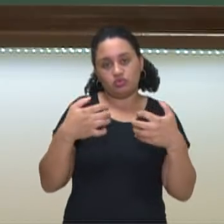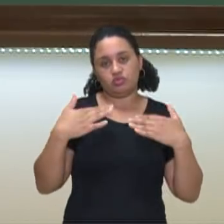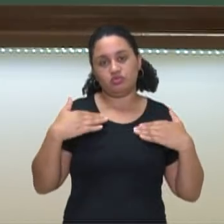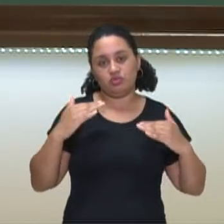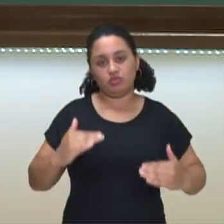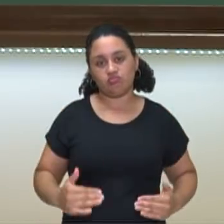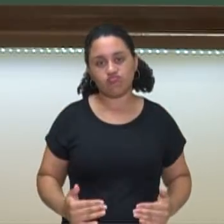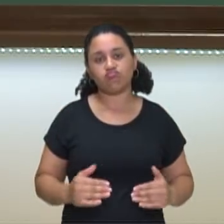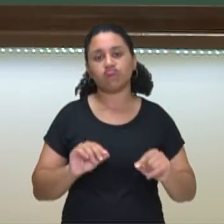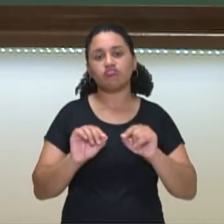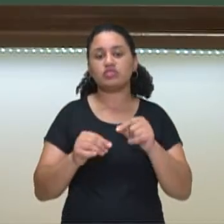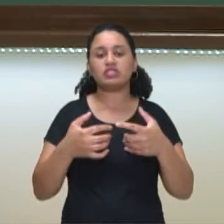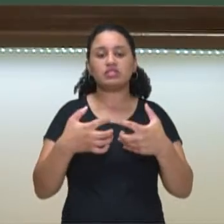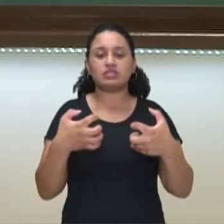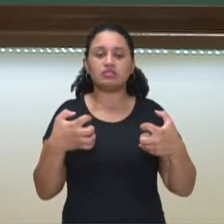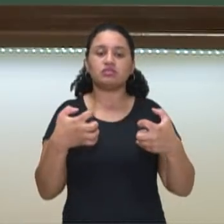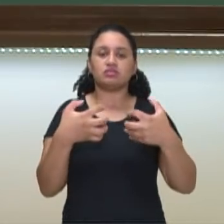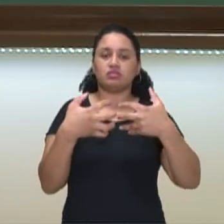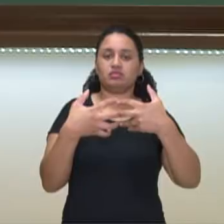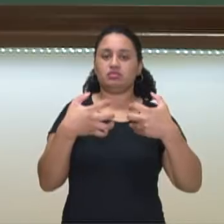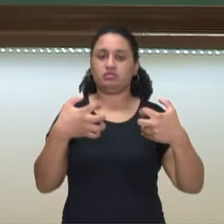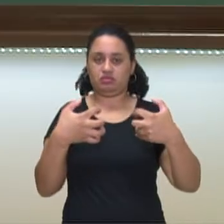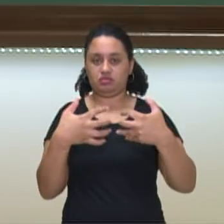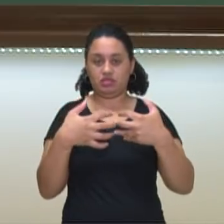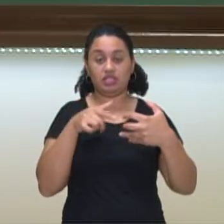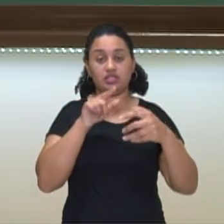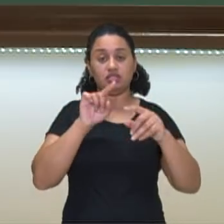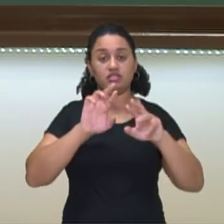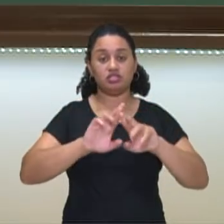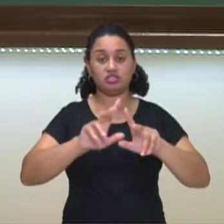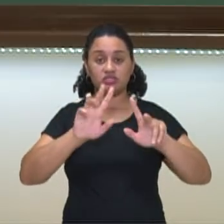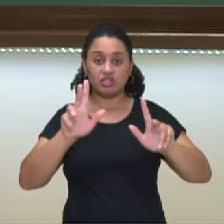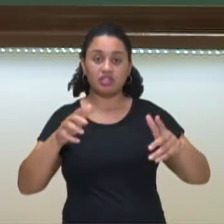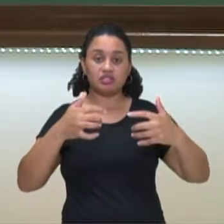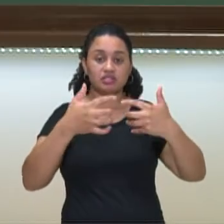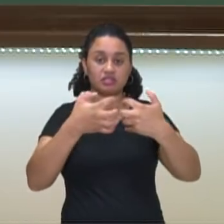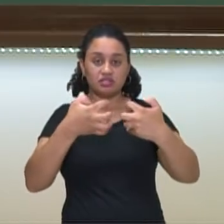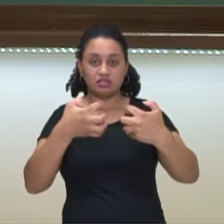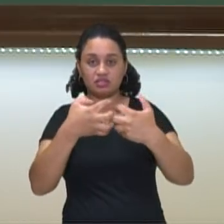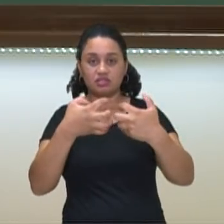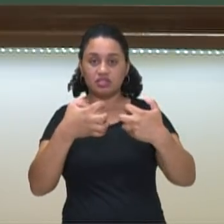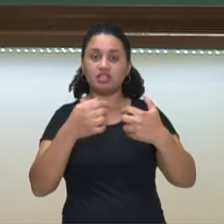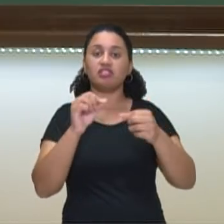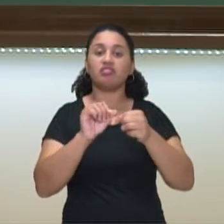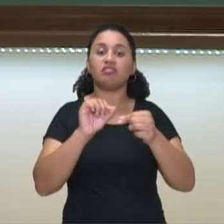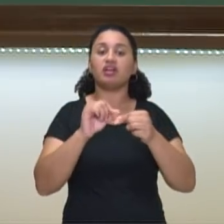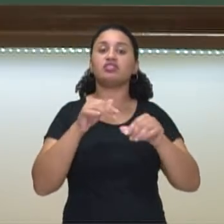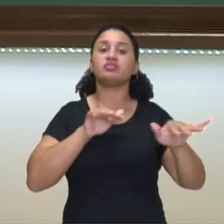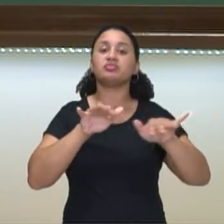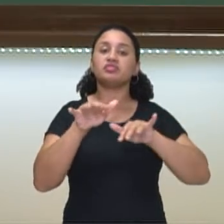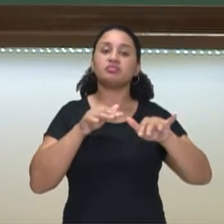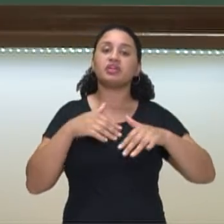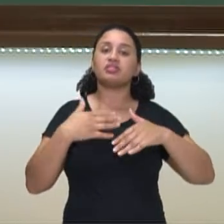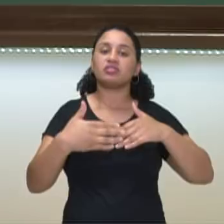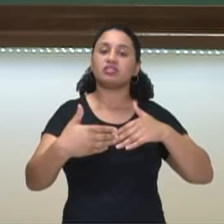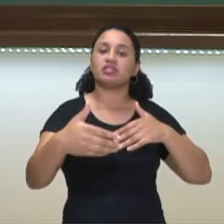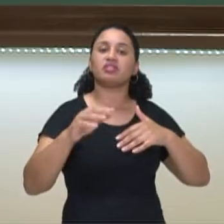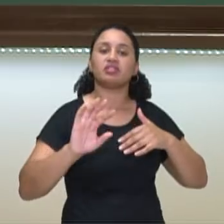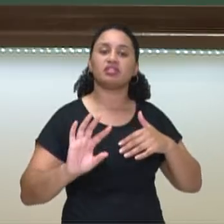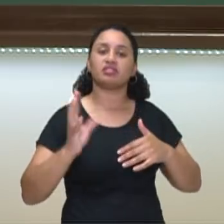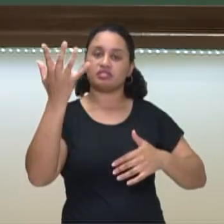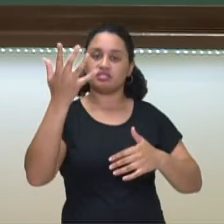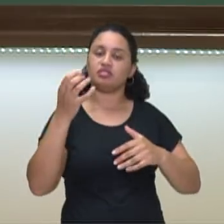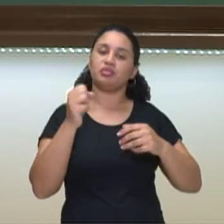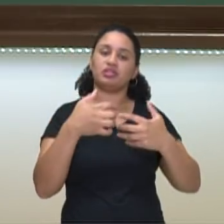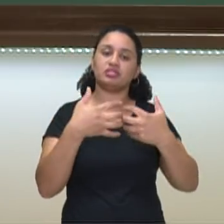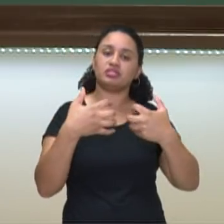meu corpo. Essas diferentes tensões vão dando fluidez ao meu movimento. Então, eu posso fazer um movimento